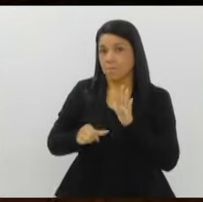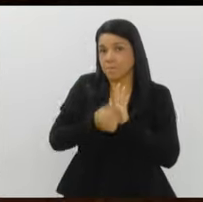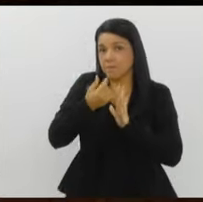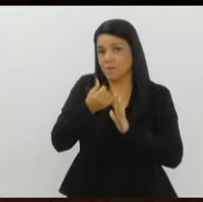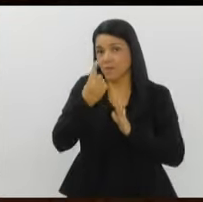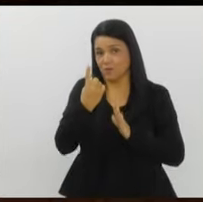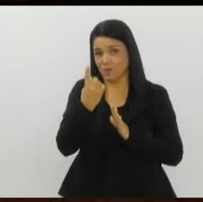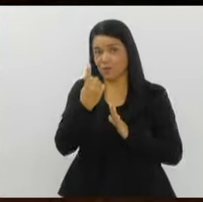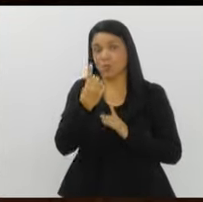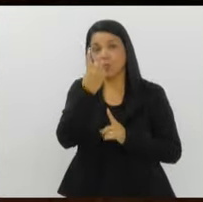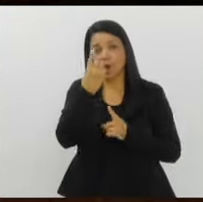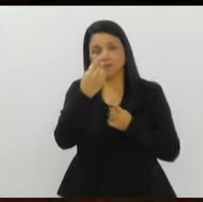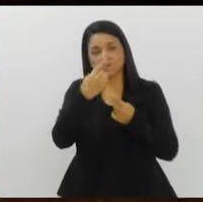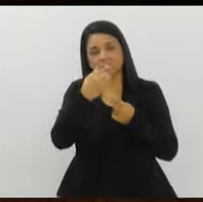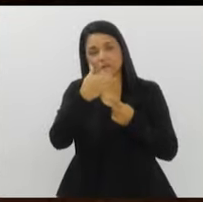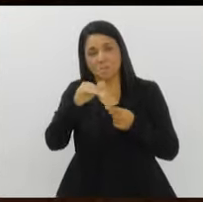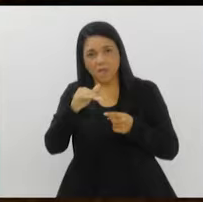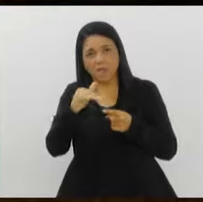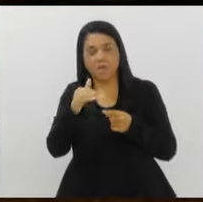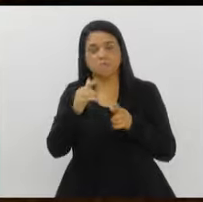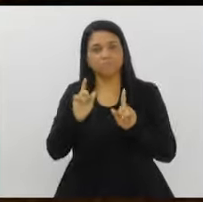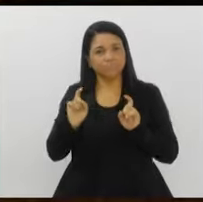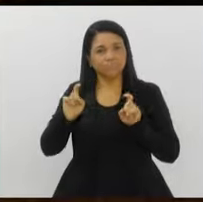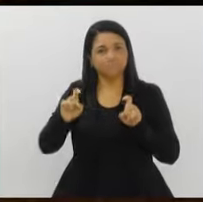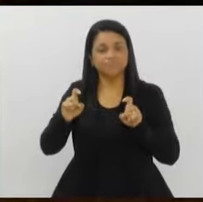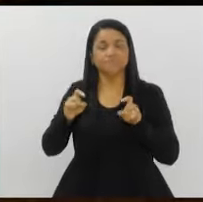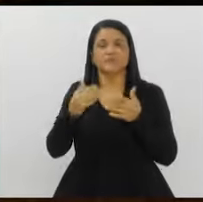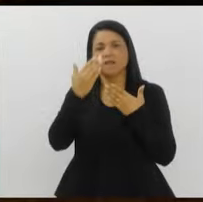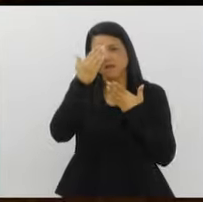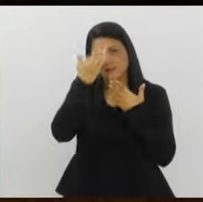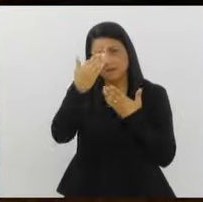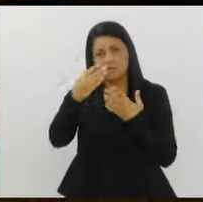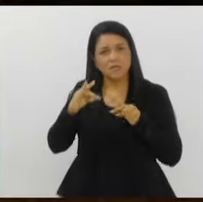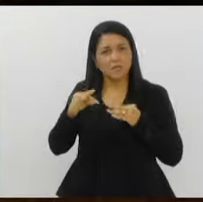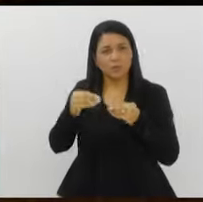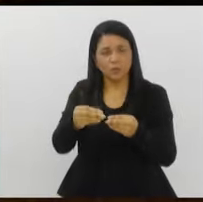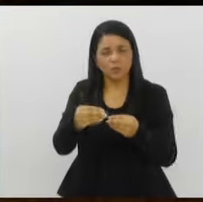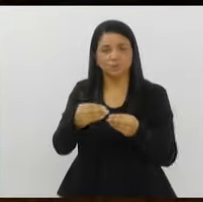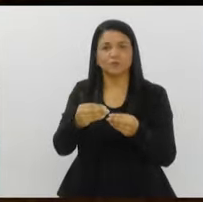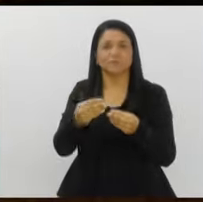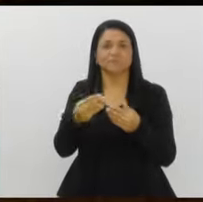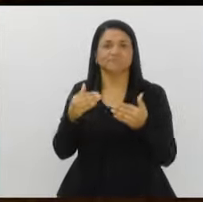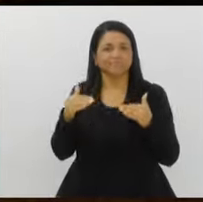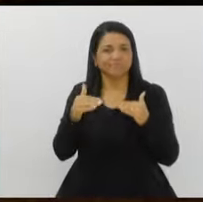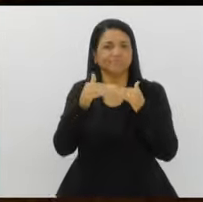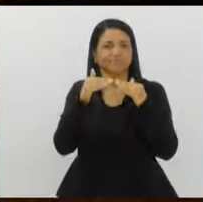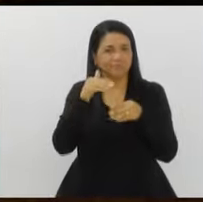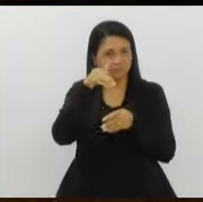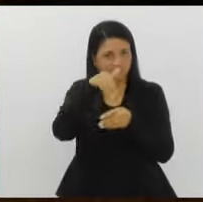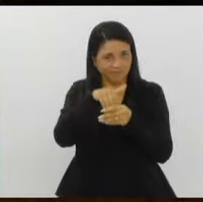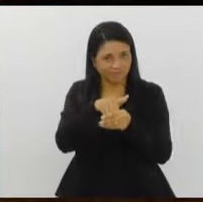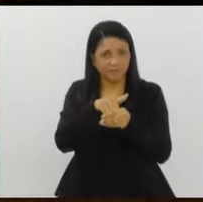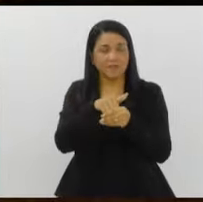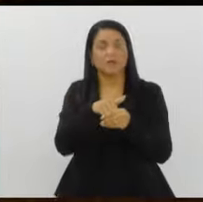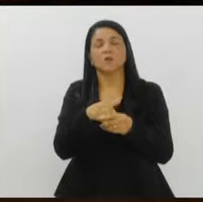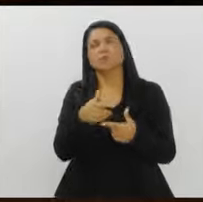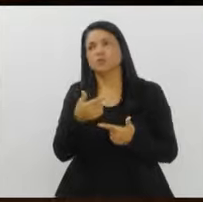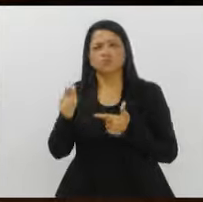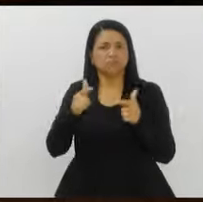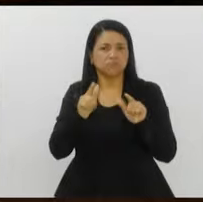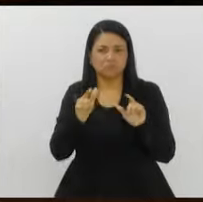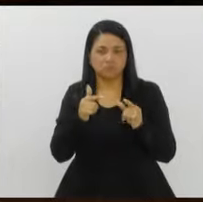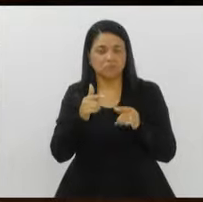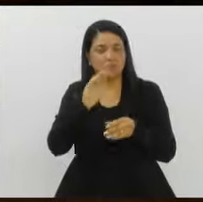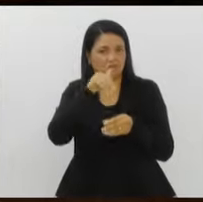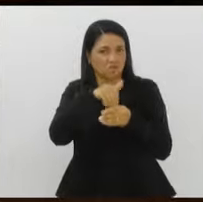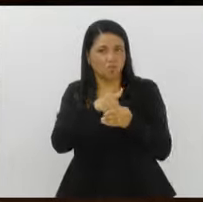mandato, poder fazer parte da mesa, agradecer a todos os meus pares aqui que votaram a favor e aqueles que não votaram, a gente também entende e quero